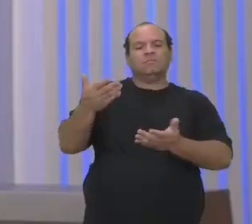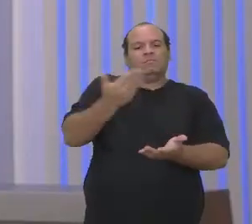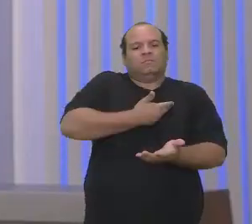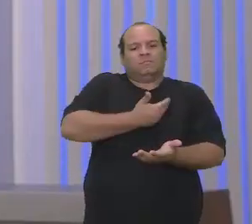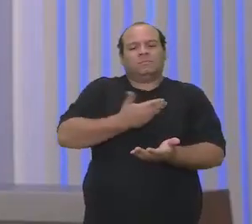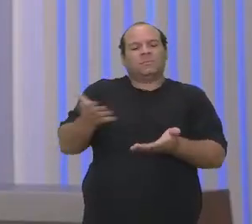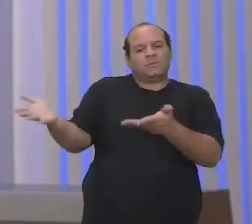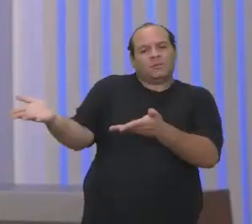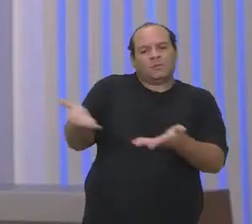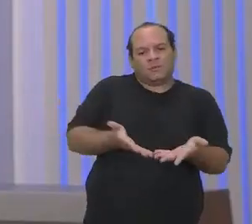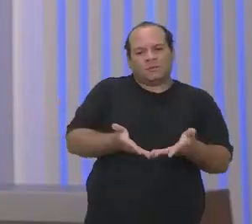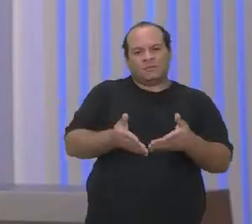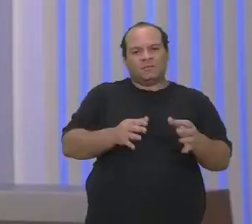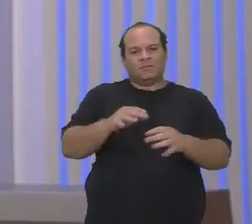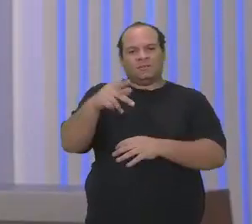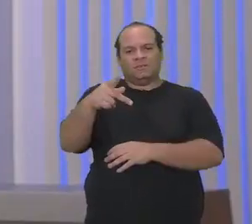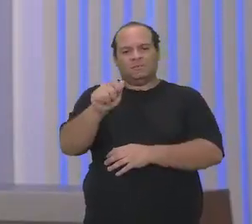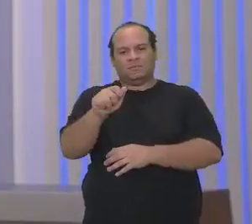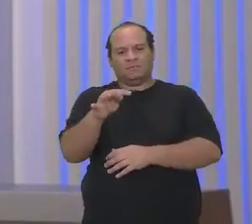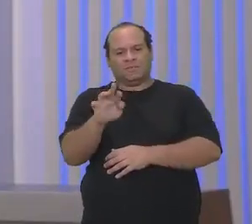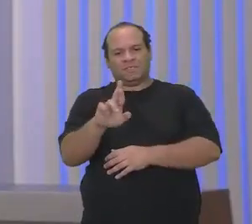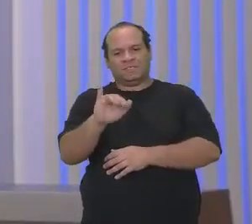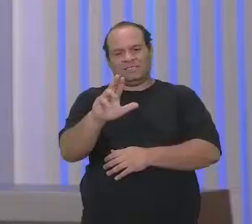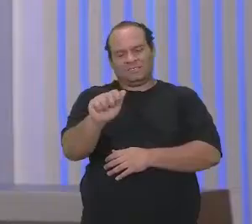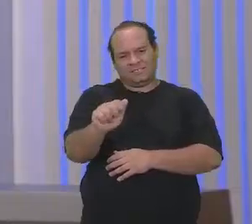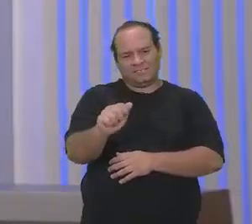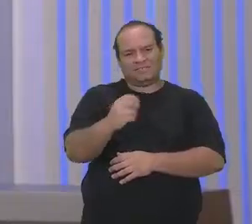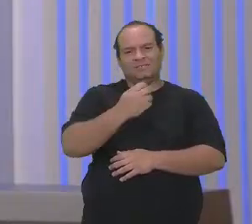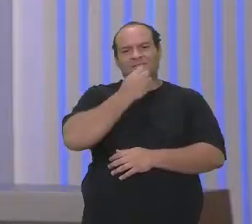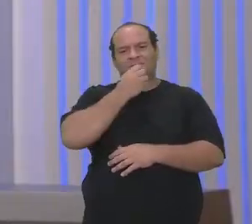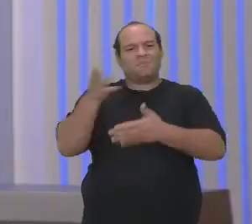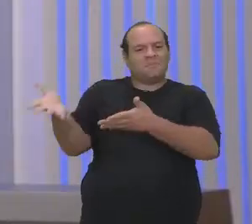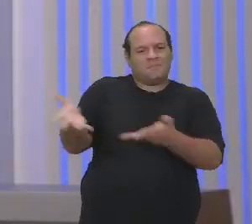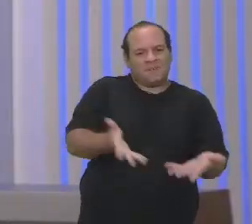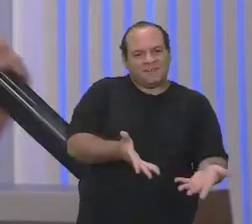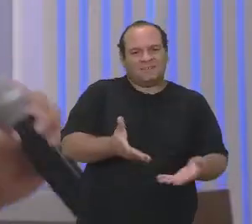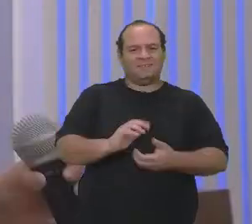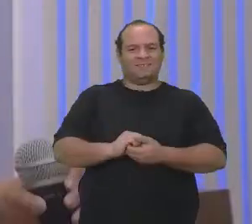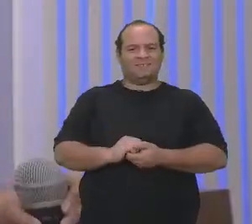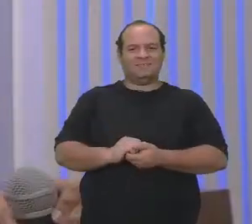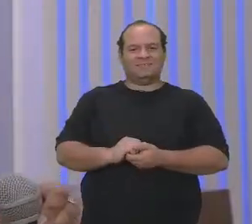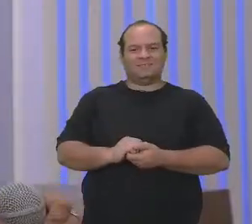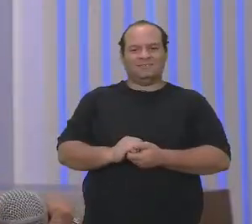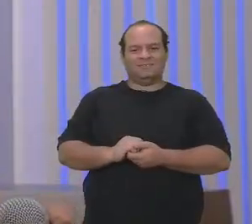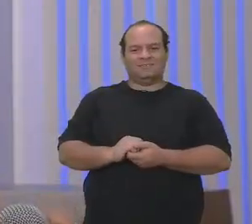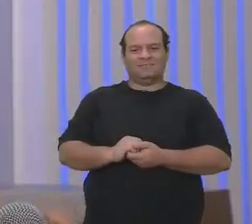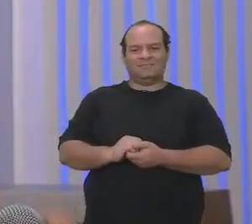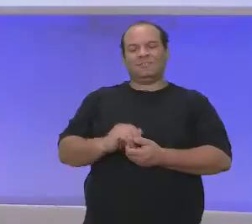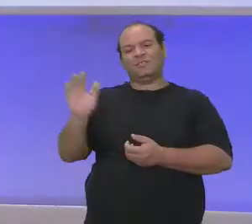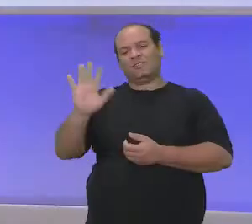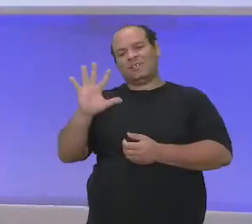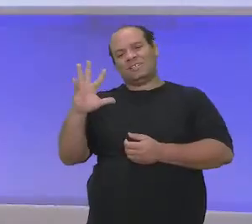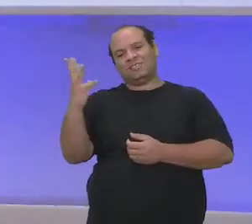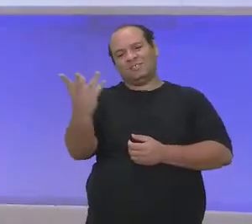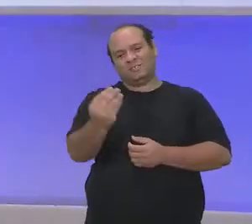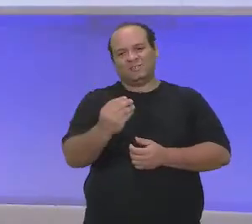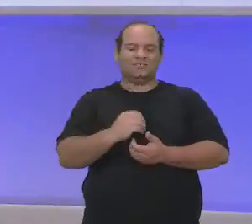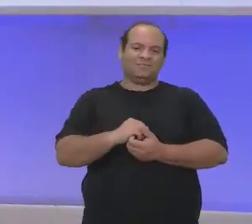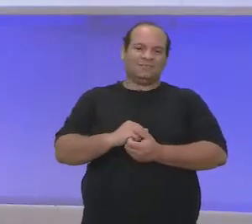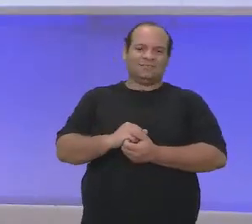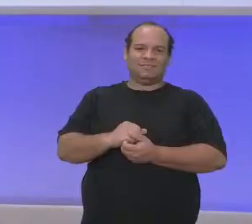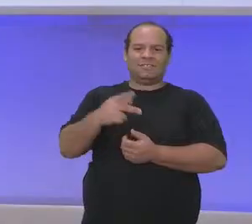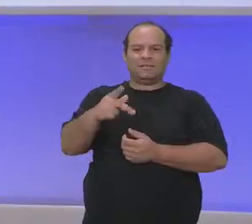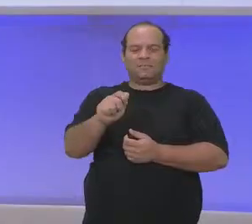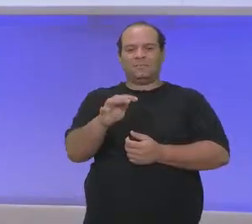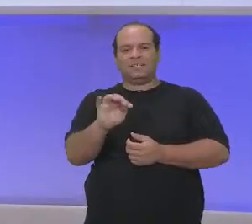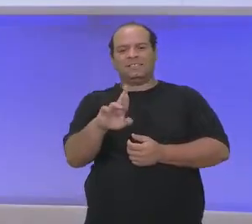parceira de hoje, a Patrícia Seabra. Seja bem-vinda, Patrícia. Olá a todos e todas. Eu sou a